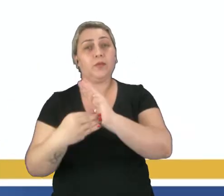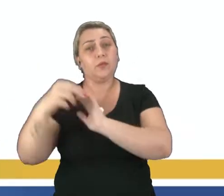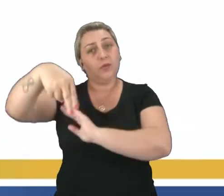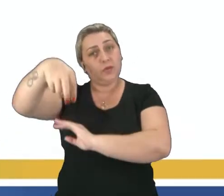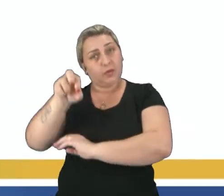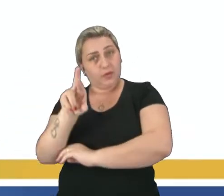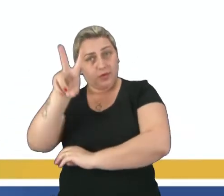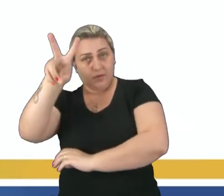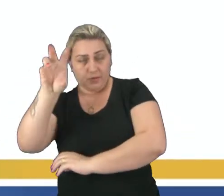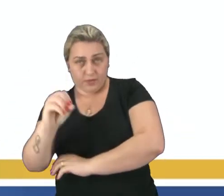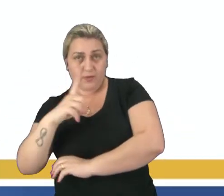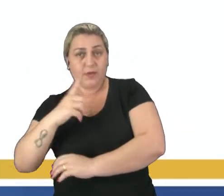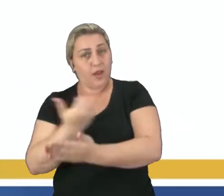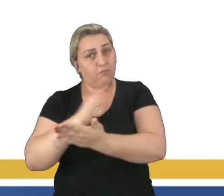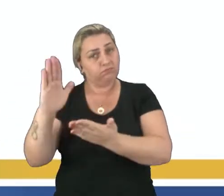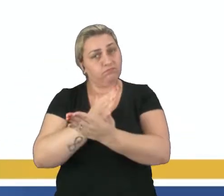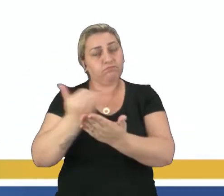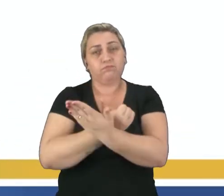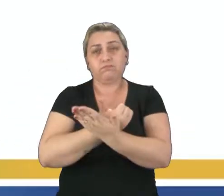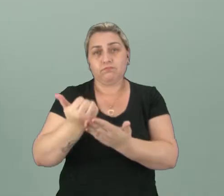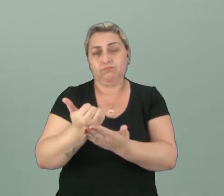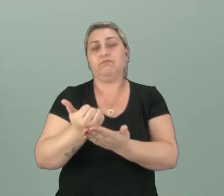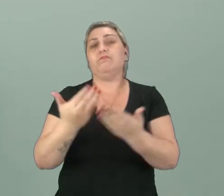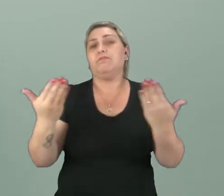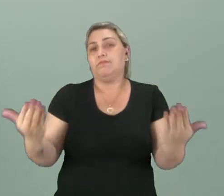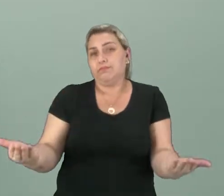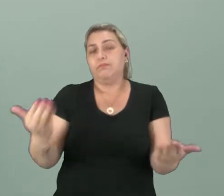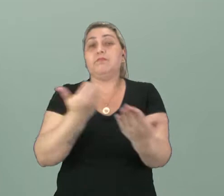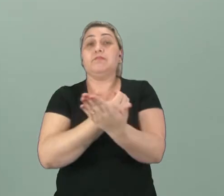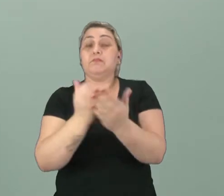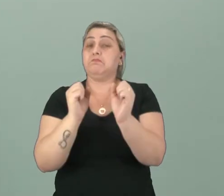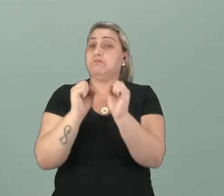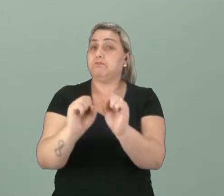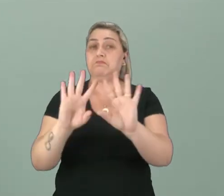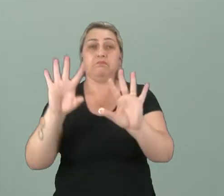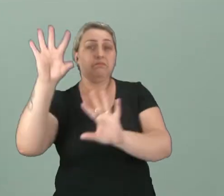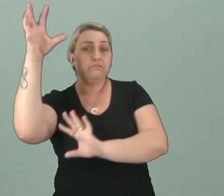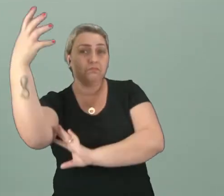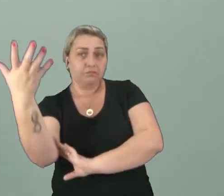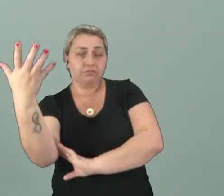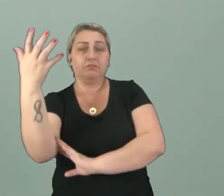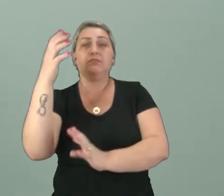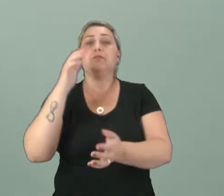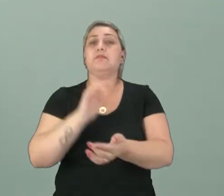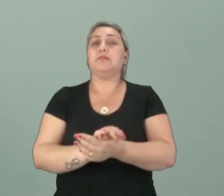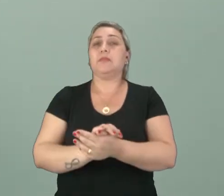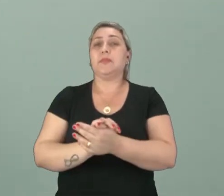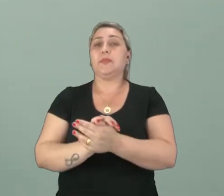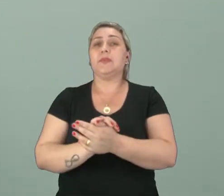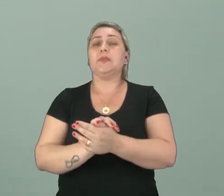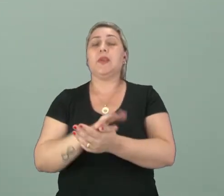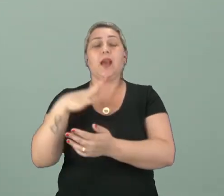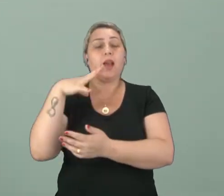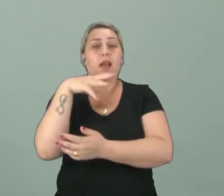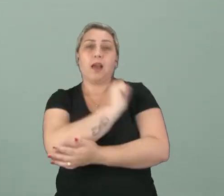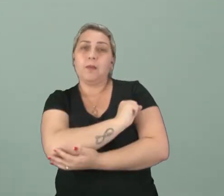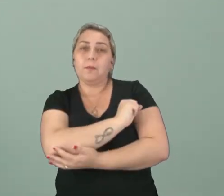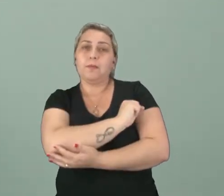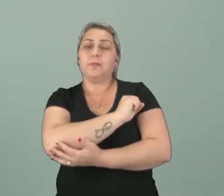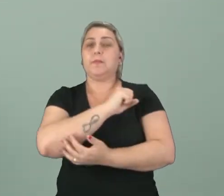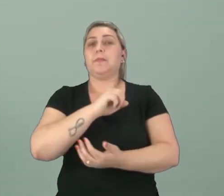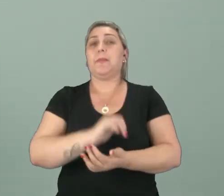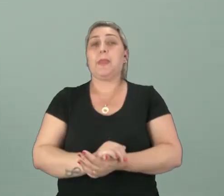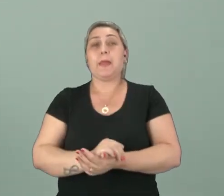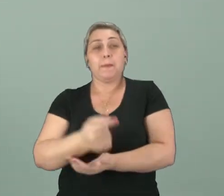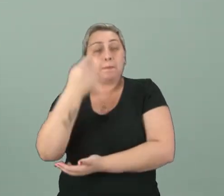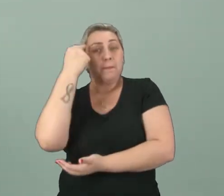nós possamos ter alguma ação. E algumas vezes essas ações podem acontecer em instantes, sendo que